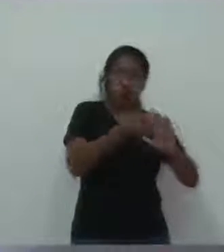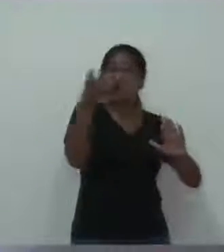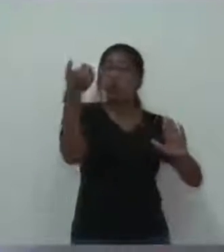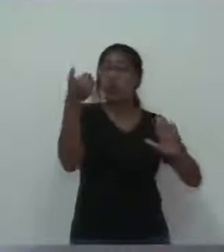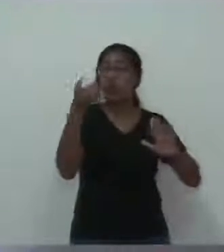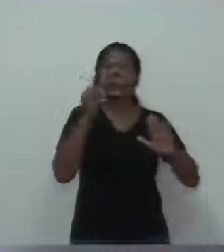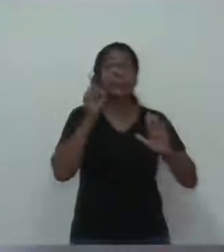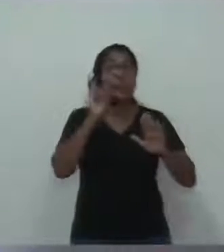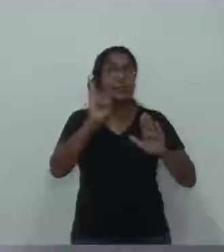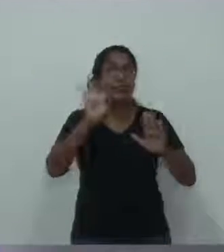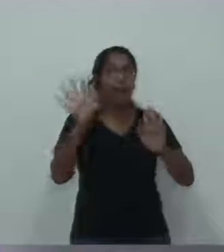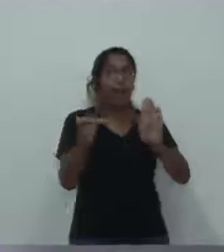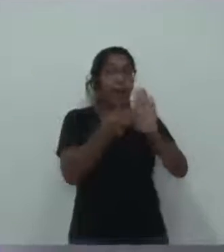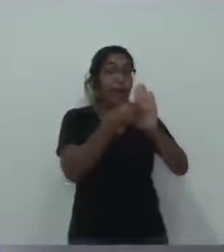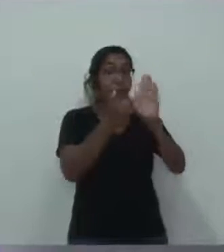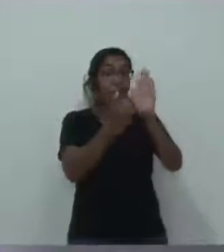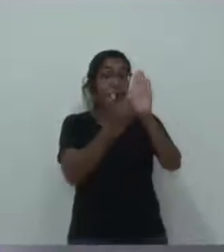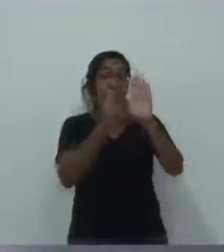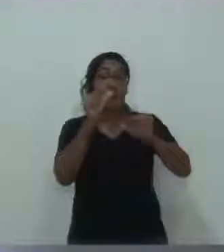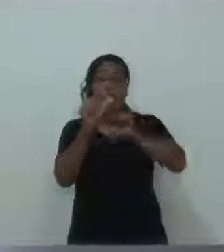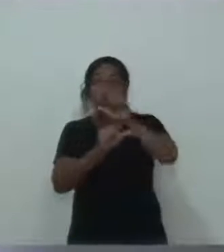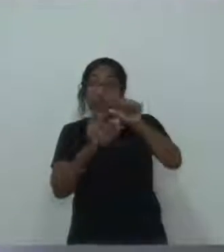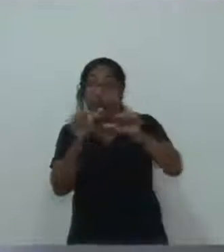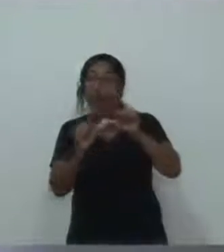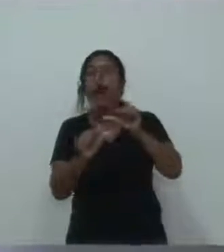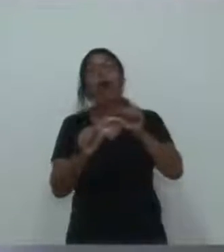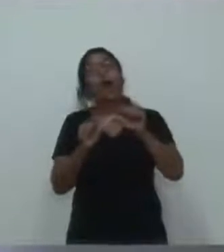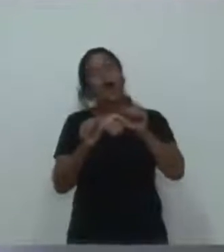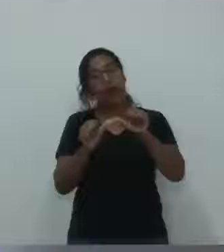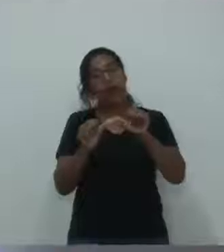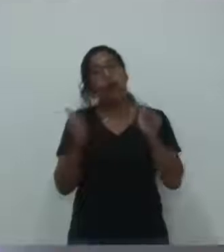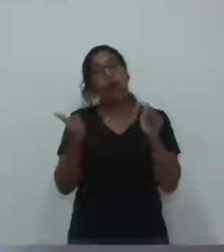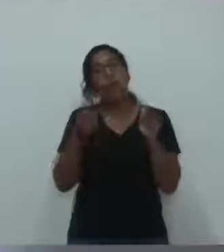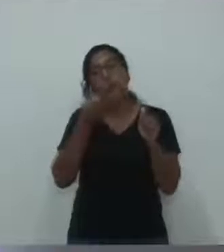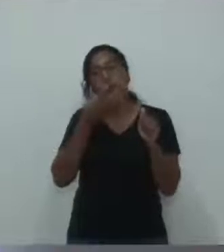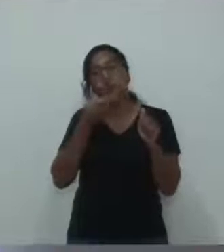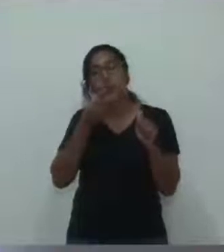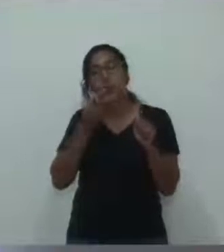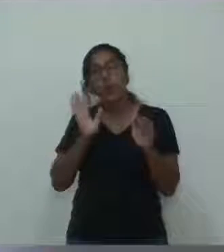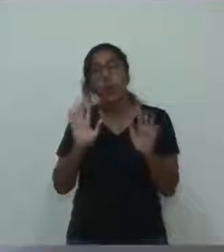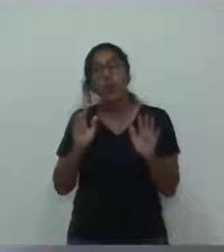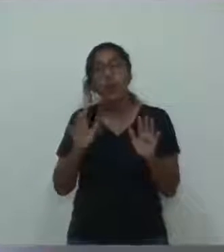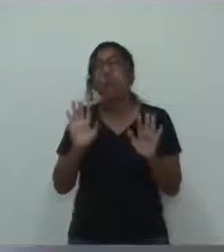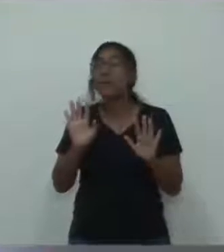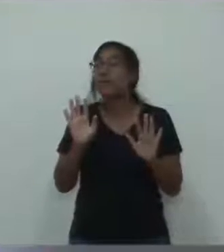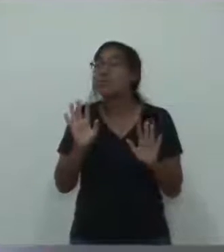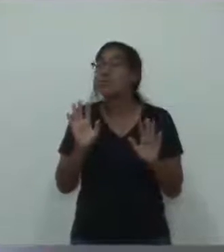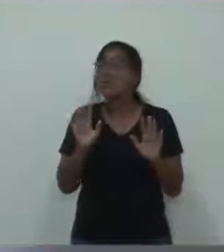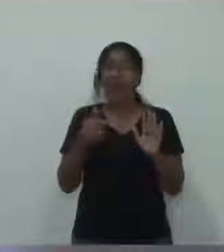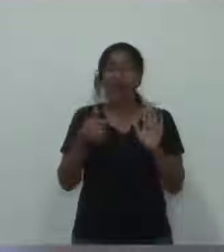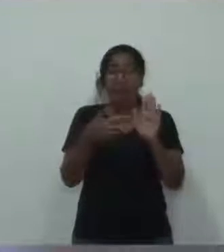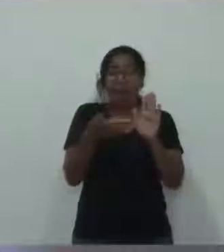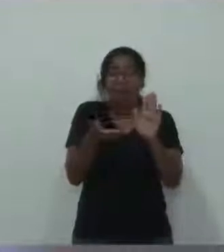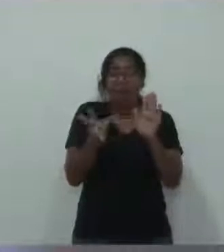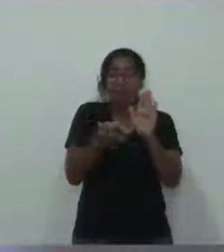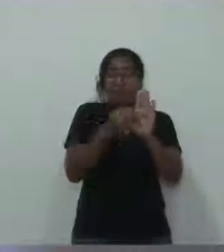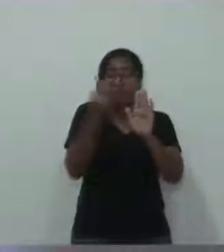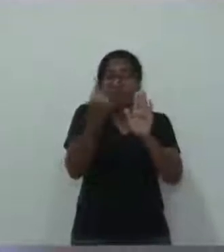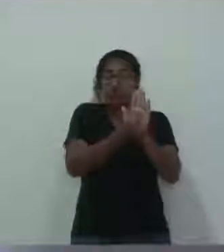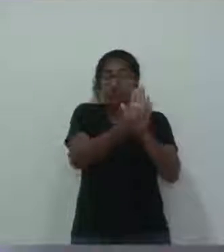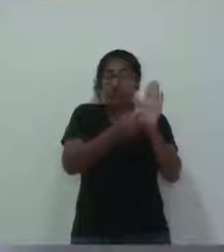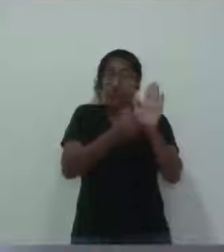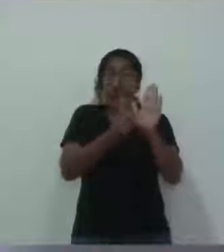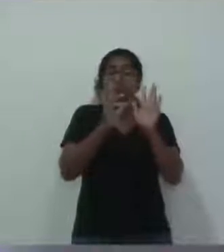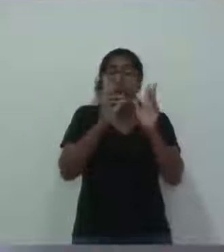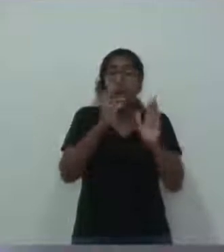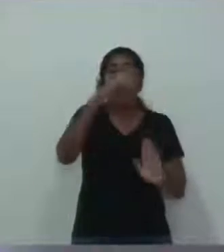emenda fosse uma emenda modificativa, que acrescentasse a outros segmentos, tranquilo, e a favor. Agora, dessa forma, a gente está limitando, a gente